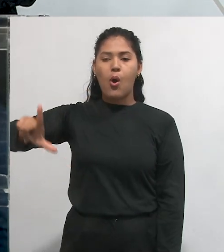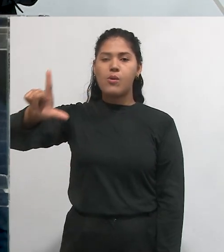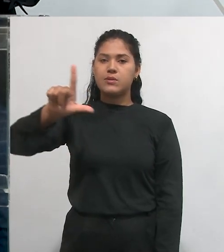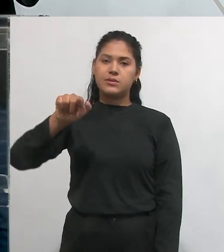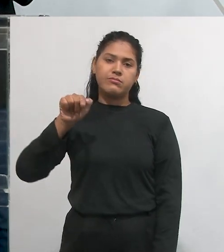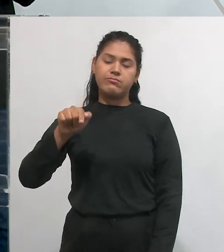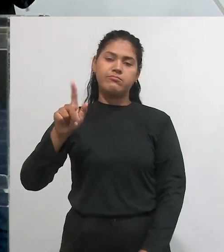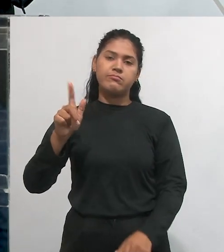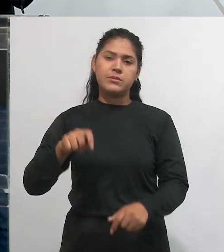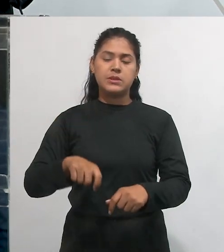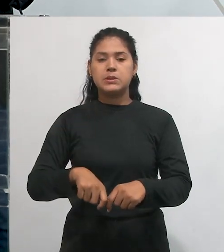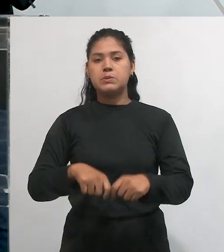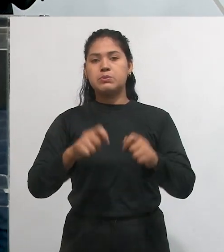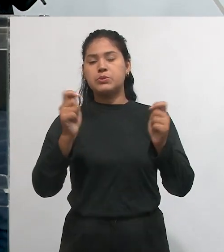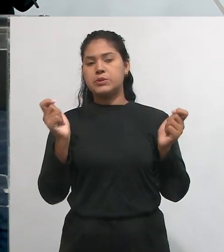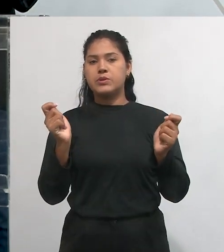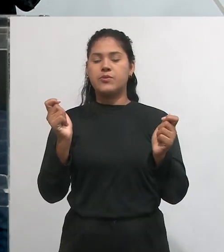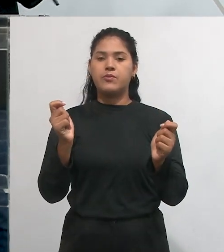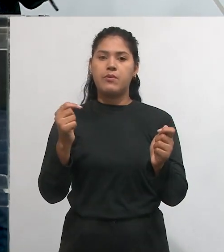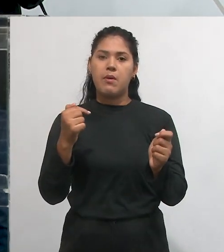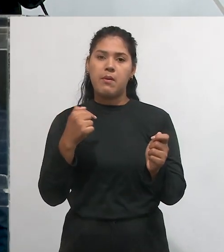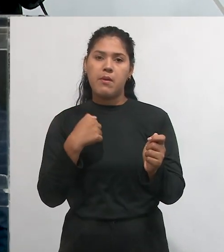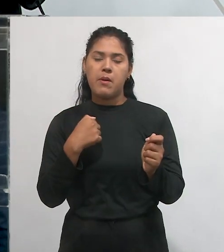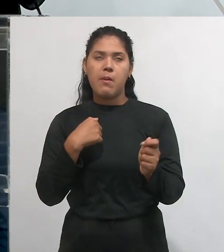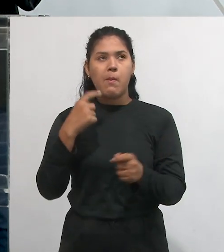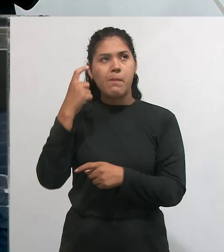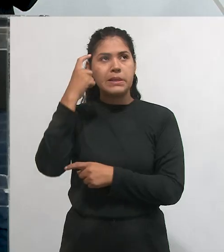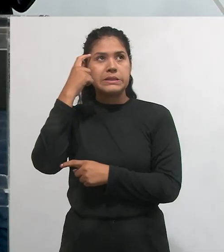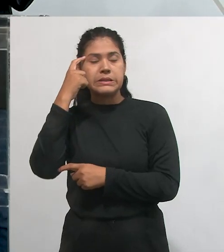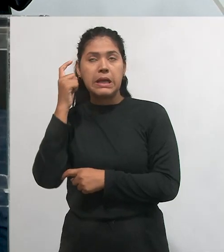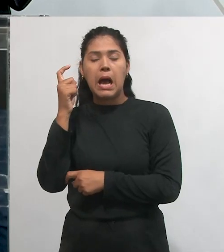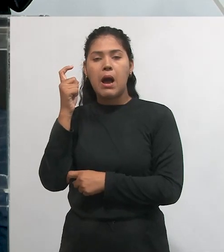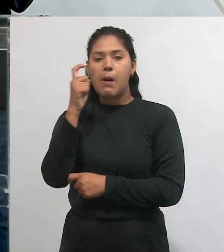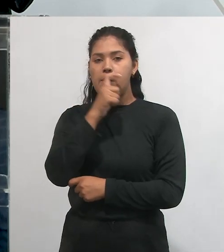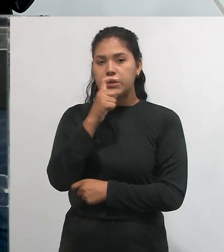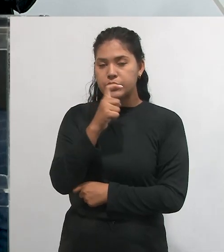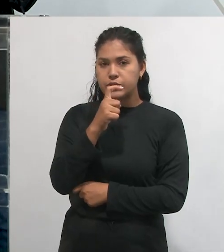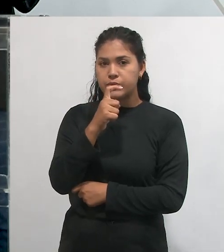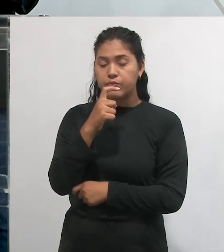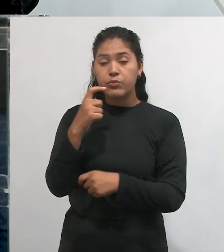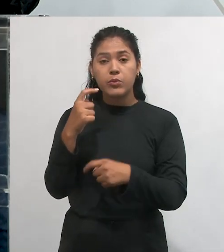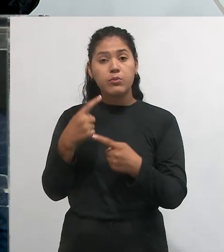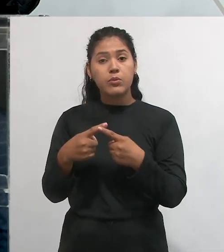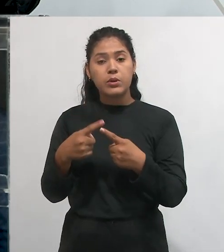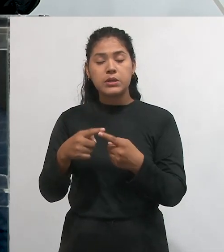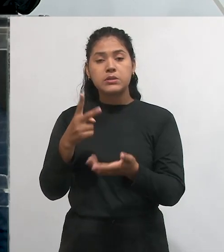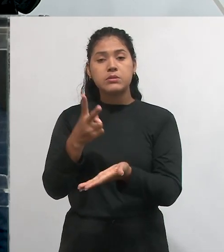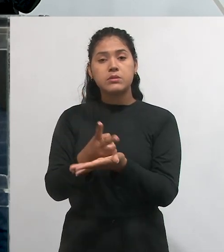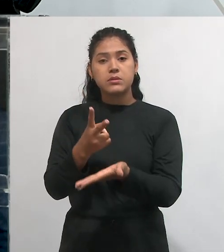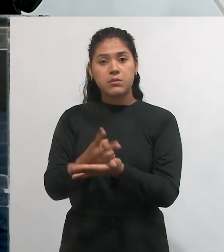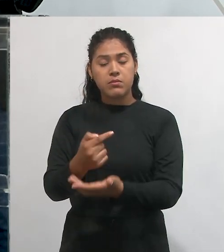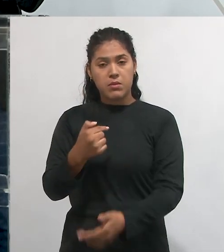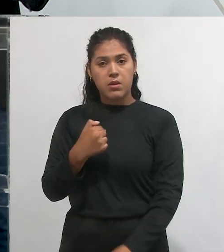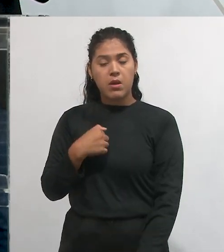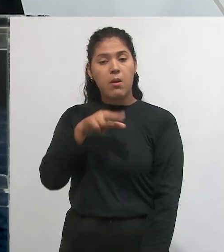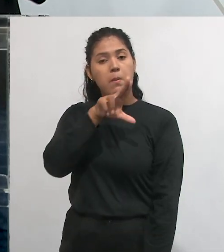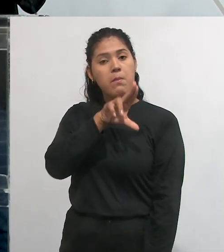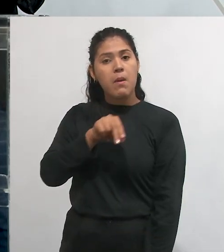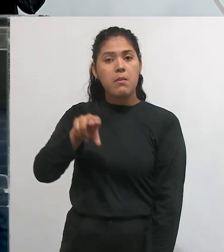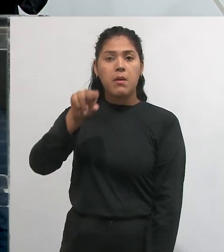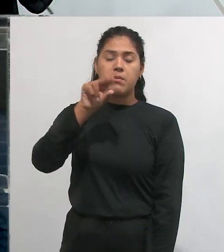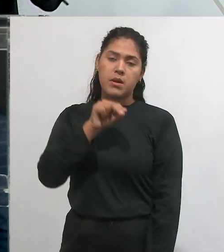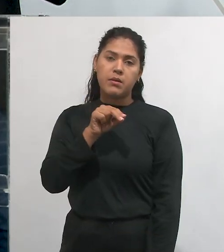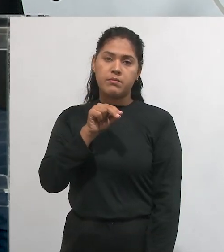nem uma possibilidade da gente estar mentindo, porque toda vez que a gente está falando, ou a gente fala de alguma coisa